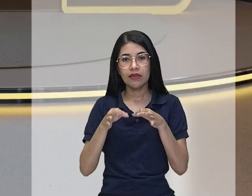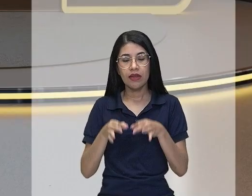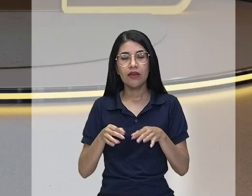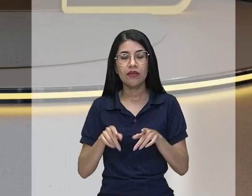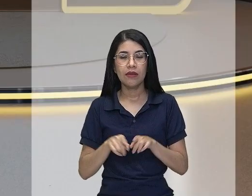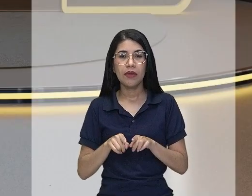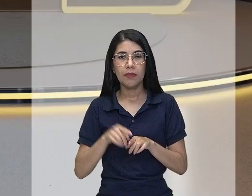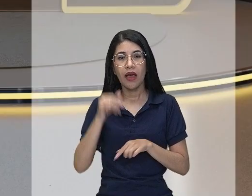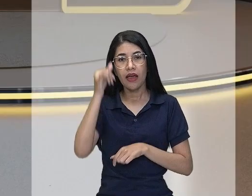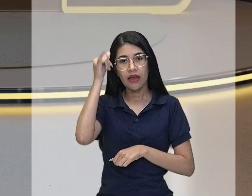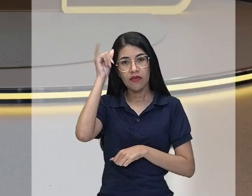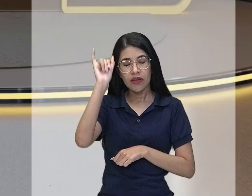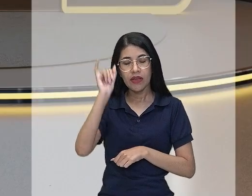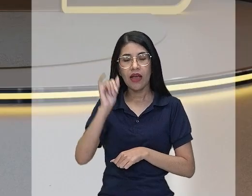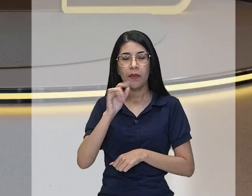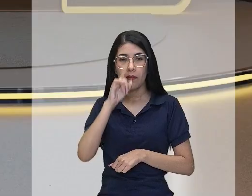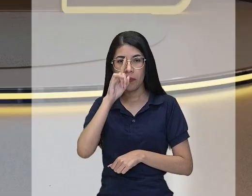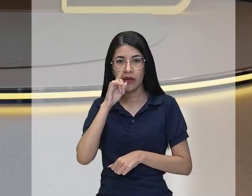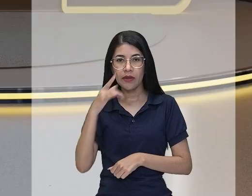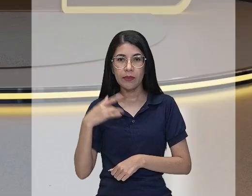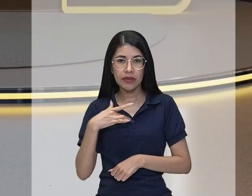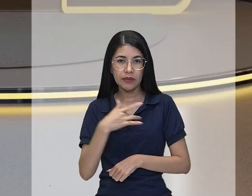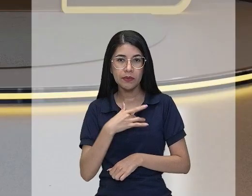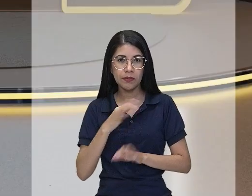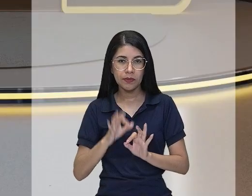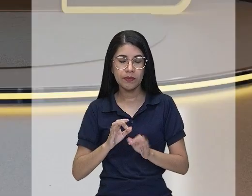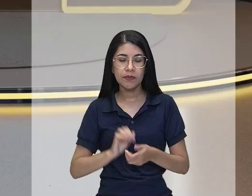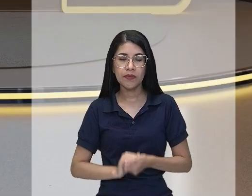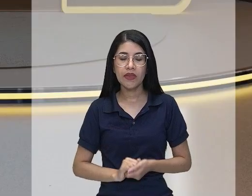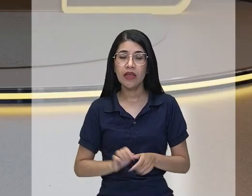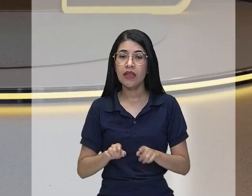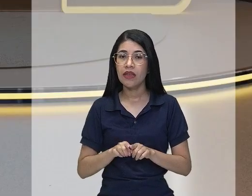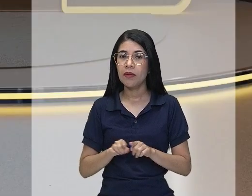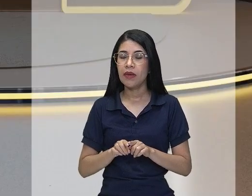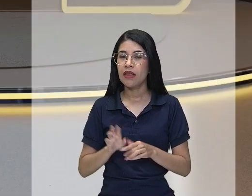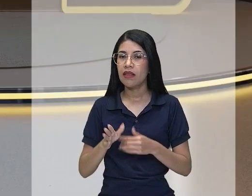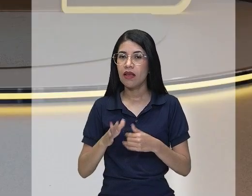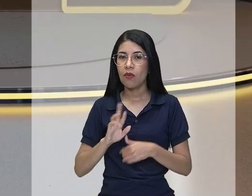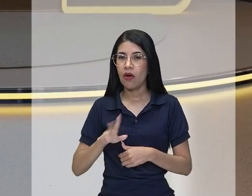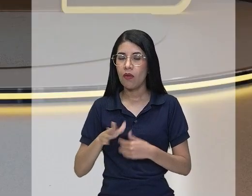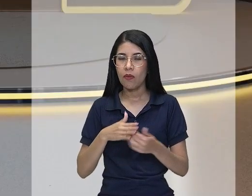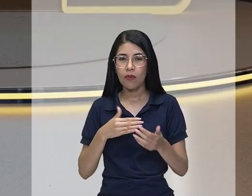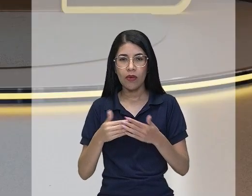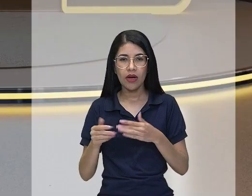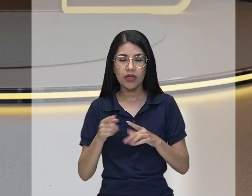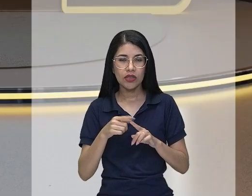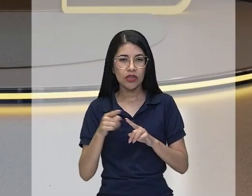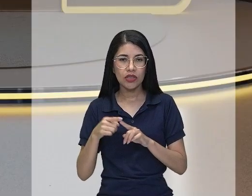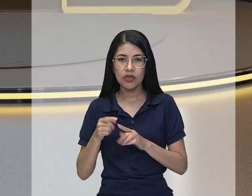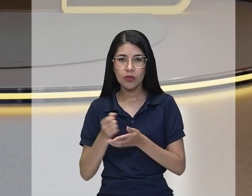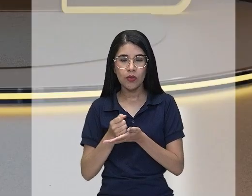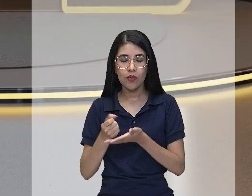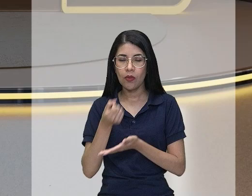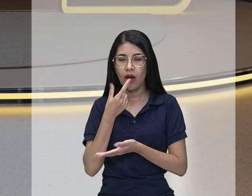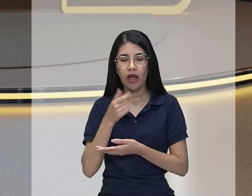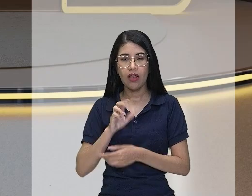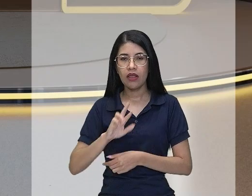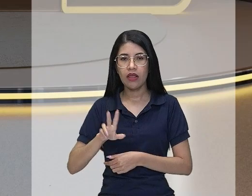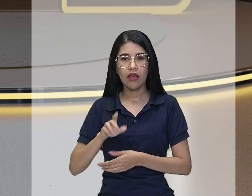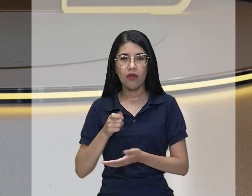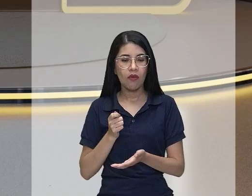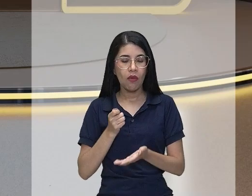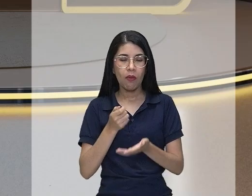para não causar nenhum risco à nossa saúde, tá bom? Ter cuidado também, não é qualquer coisa. Chegou lá para comprar